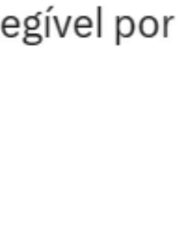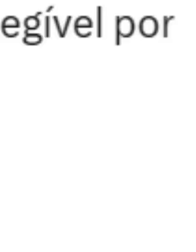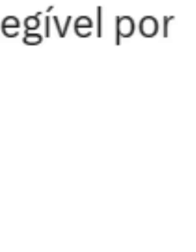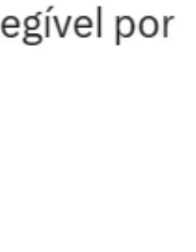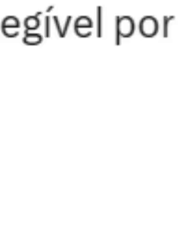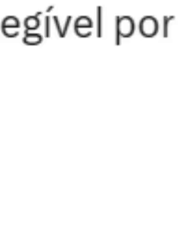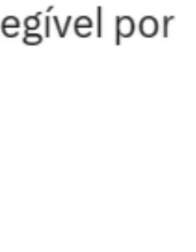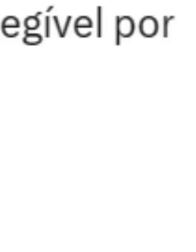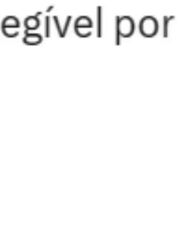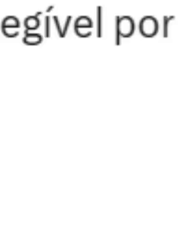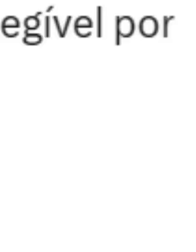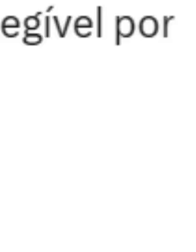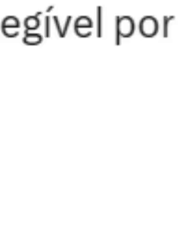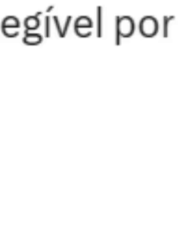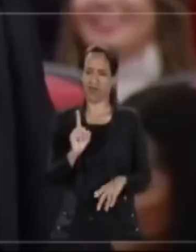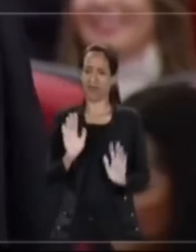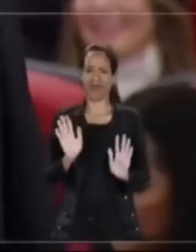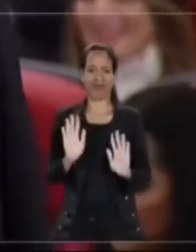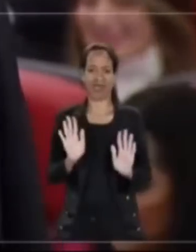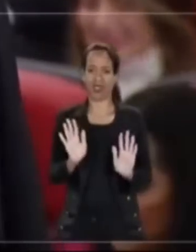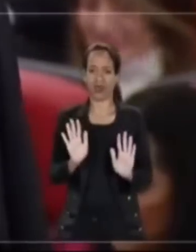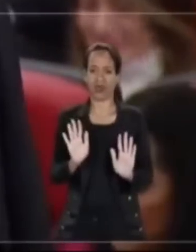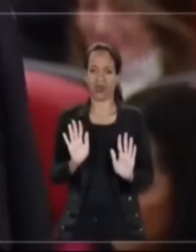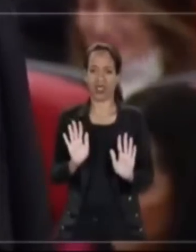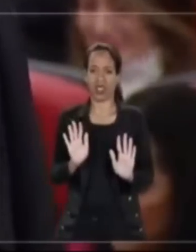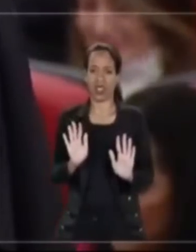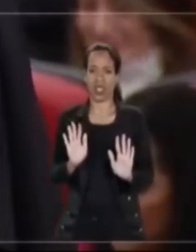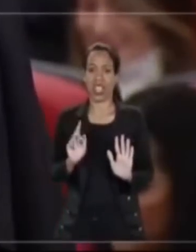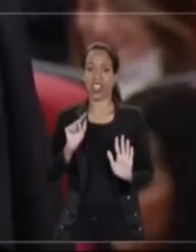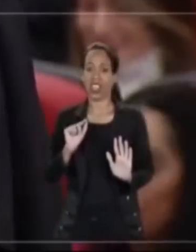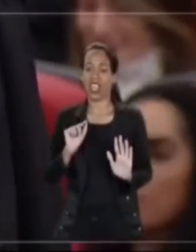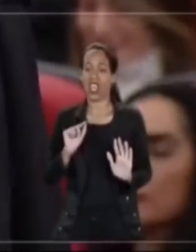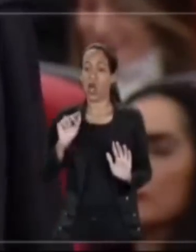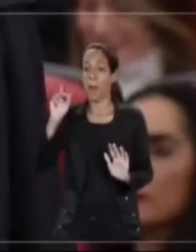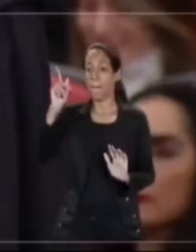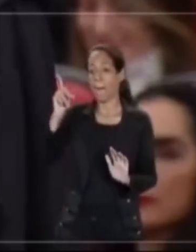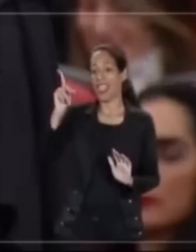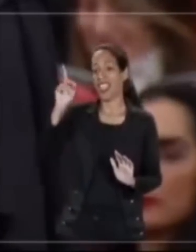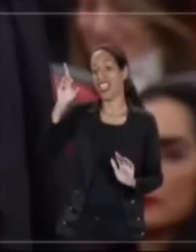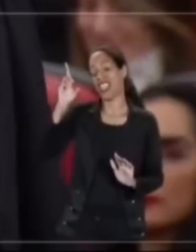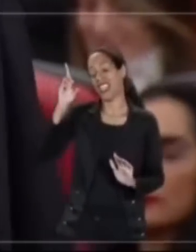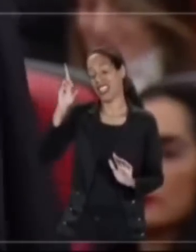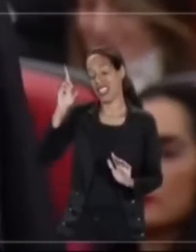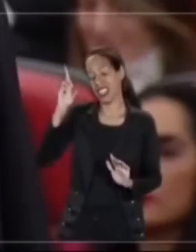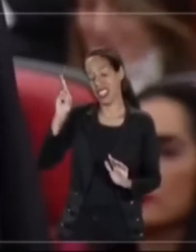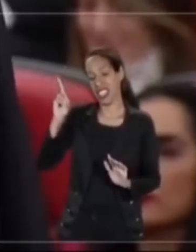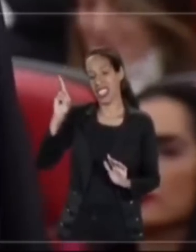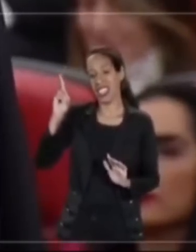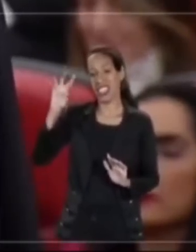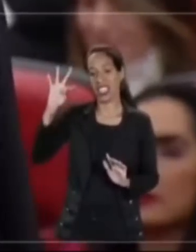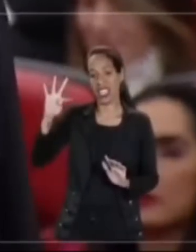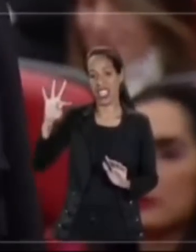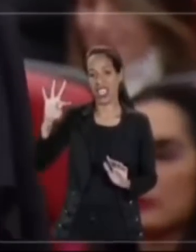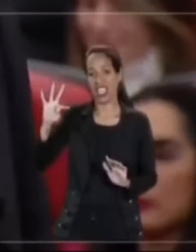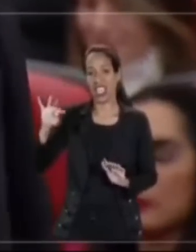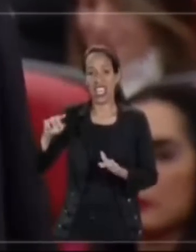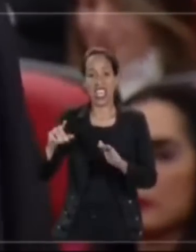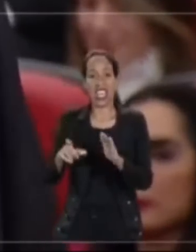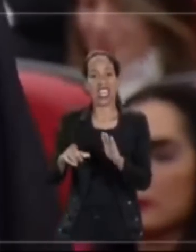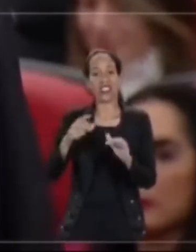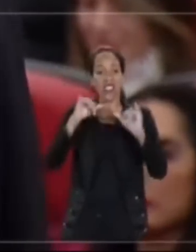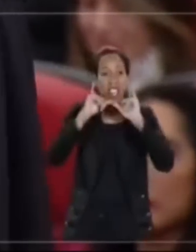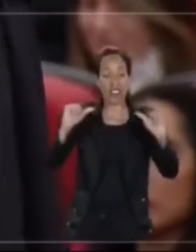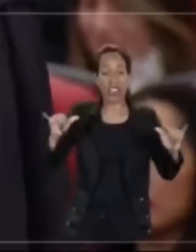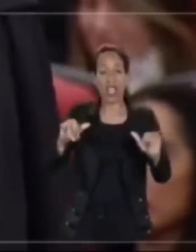tudo que Ciro Gomes fez contra o Bolsonaro. Coube ao PDT, antes de deflagrar o período eleitoral e muito antes